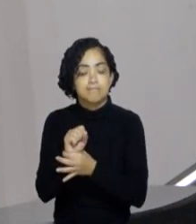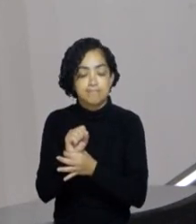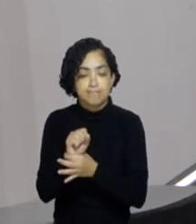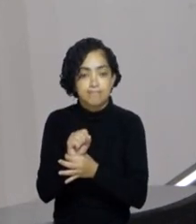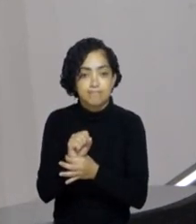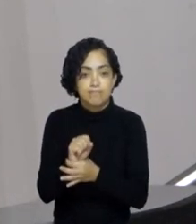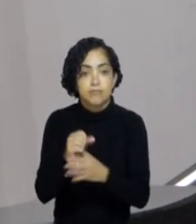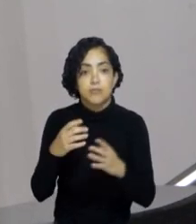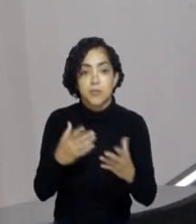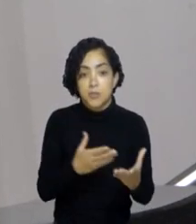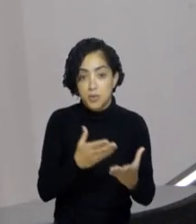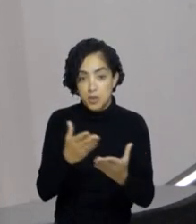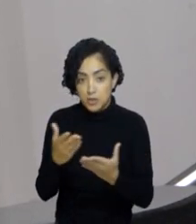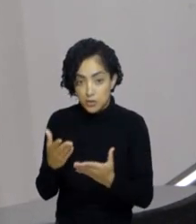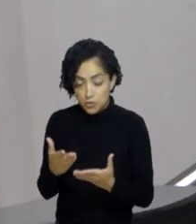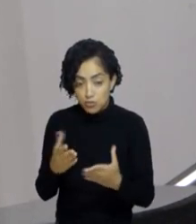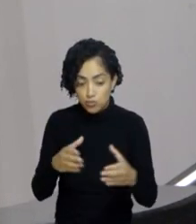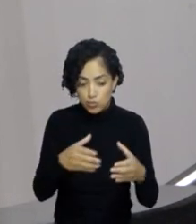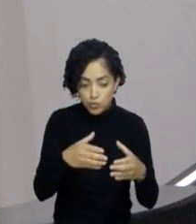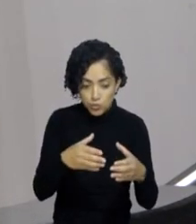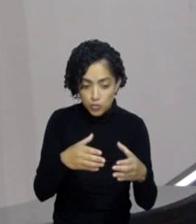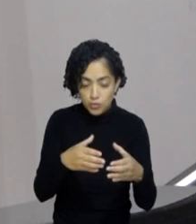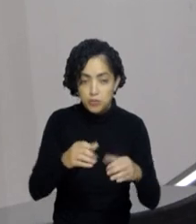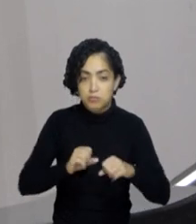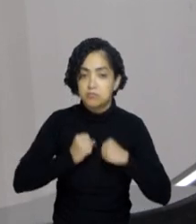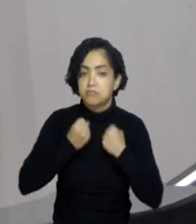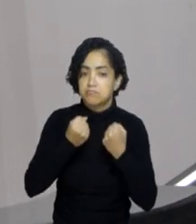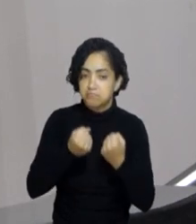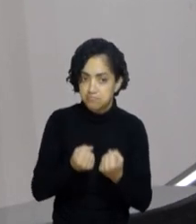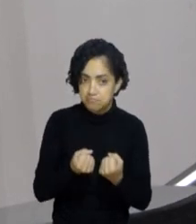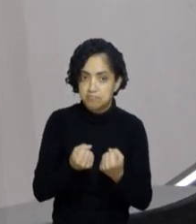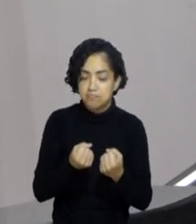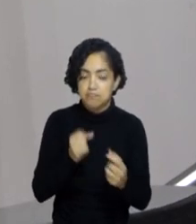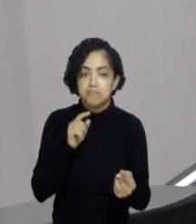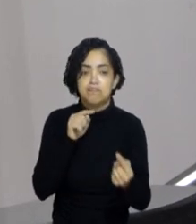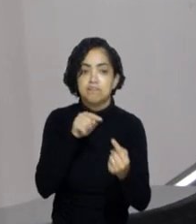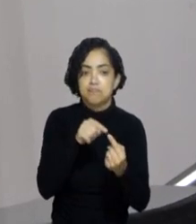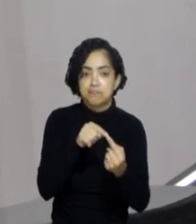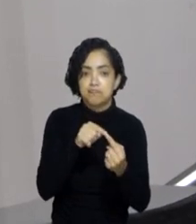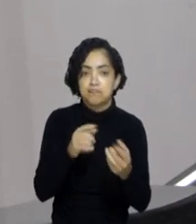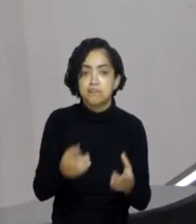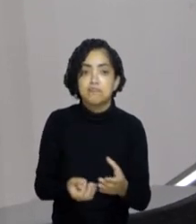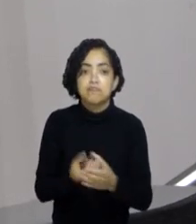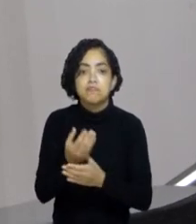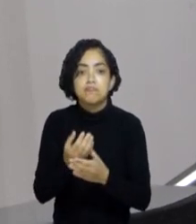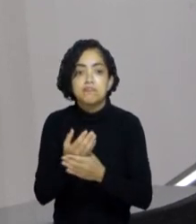os demais veículos do nosso grupo seguirão em defesa dos ideais que nos conduziram até